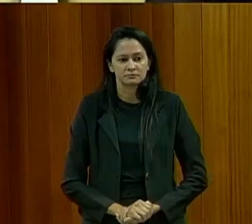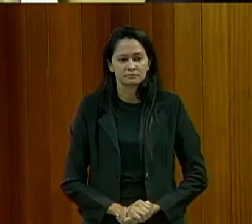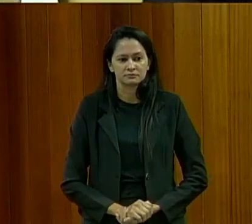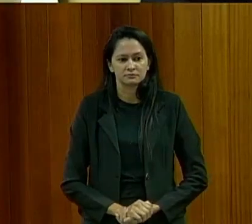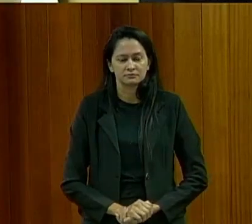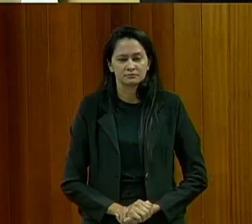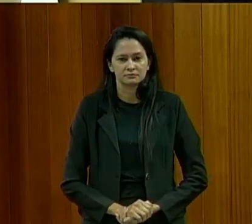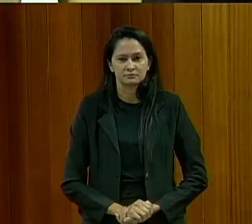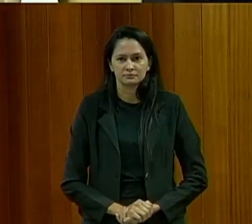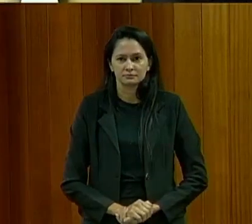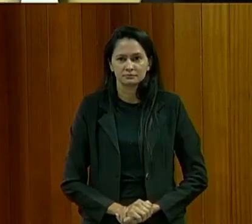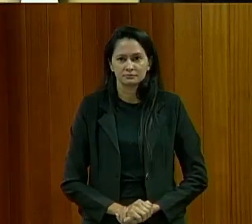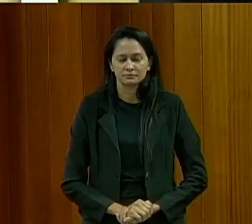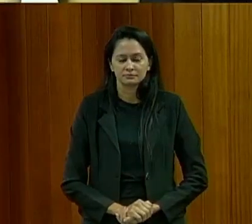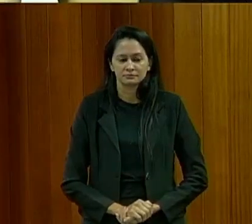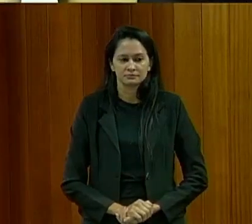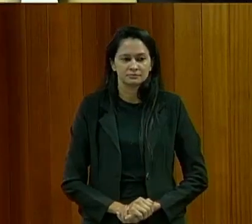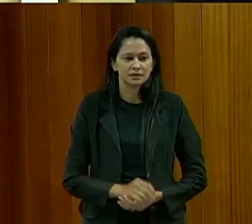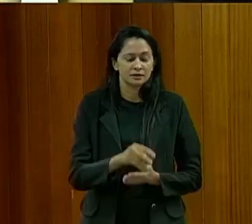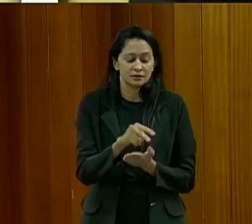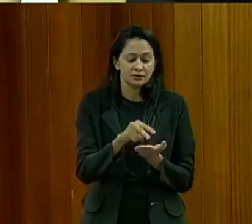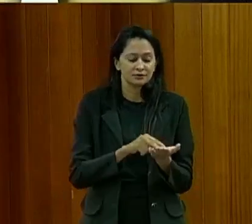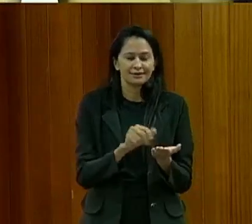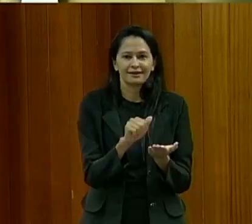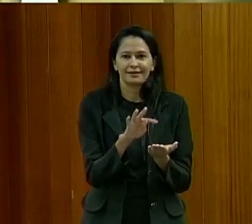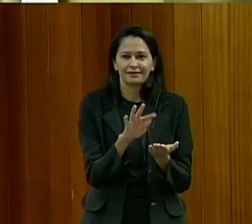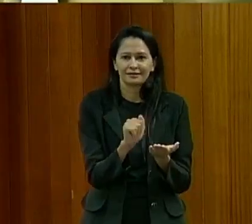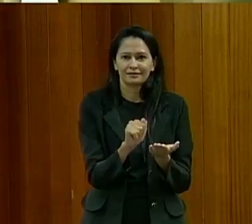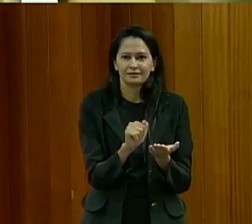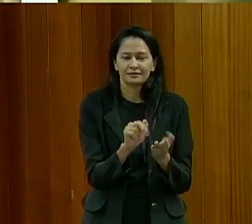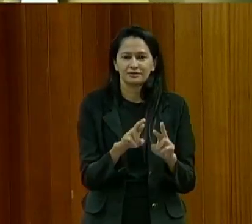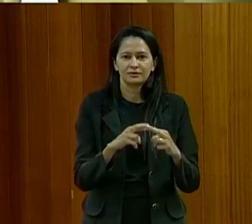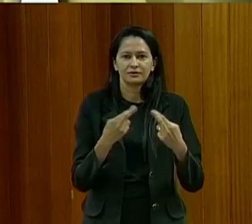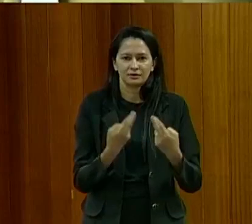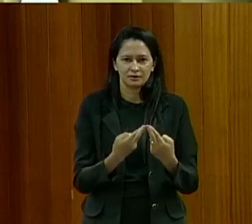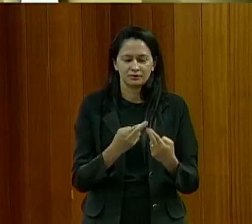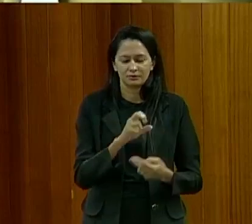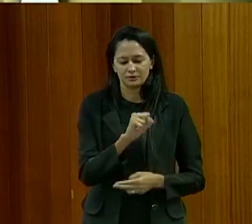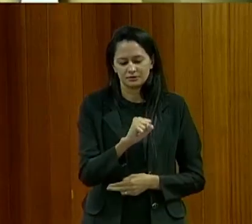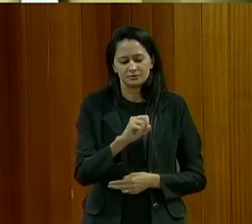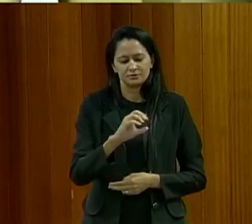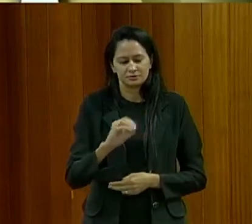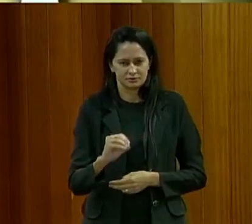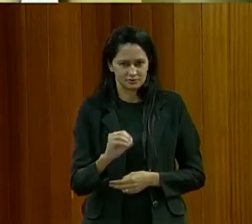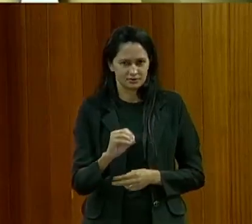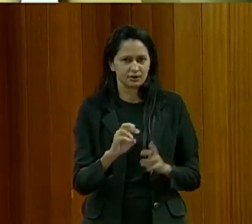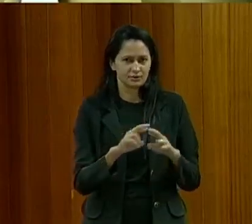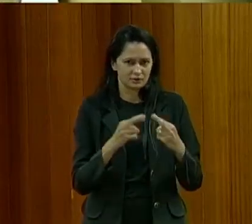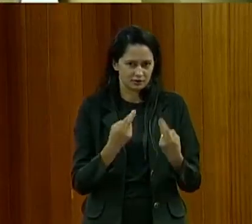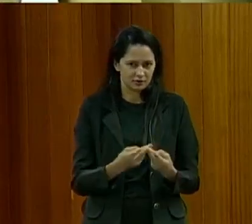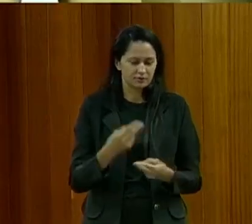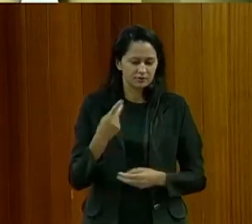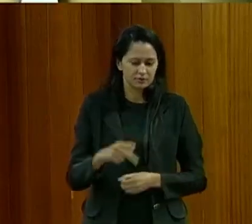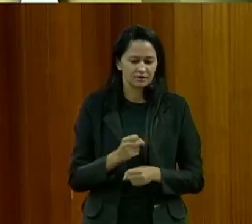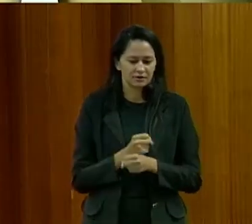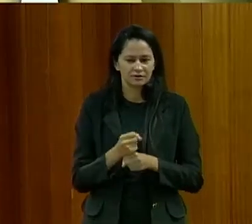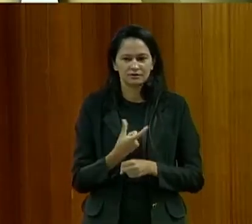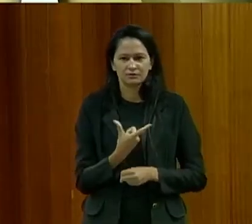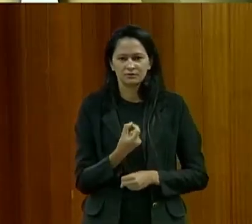Leitura da ata da 80ª sessão ordinária do segundo ano